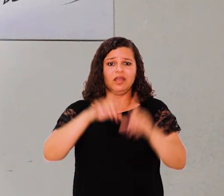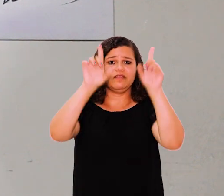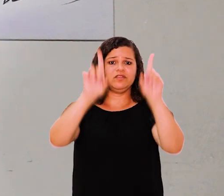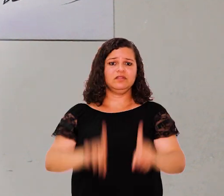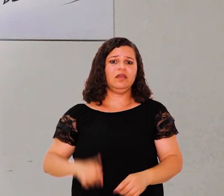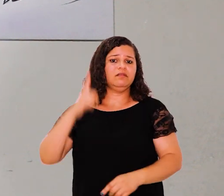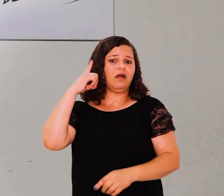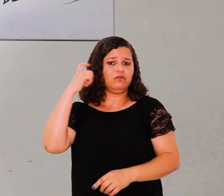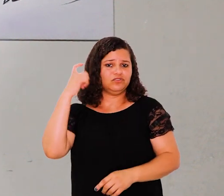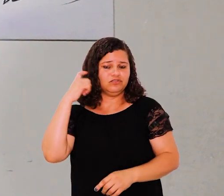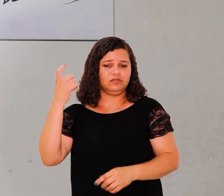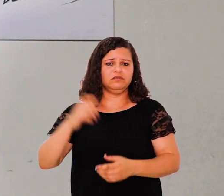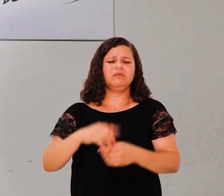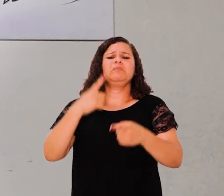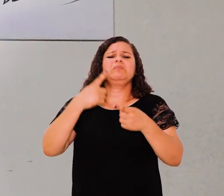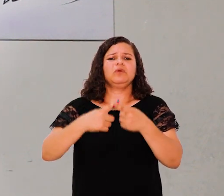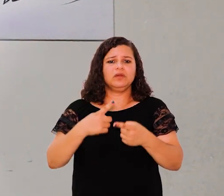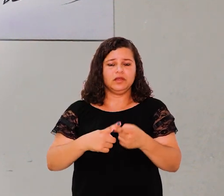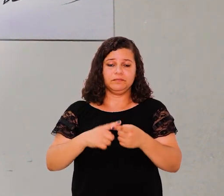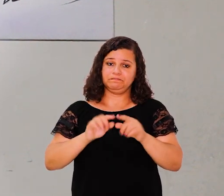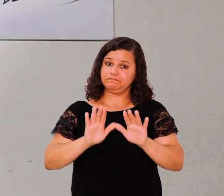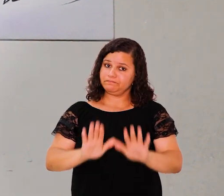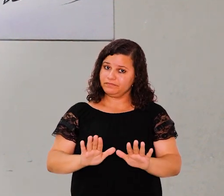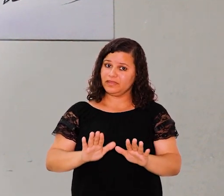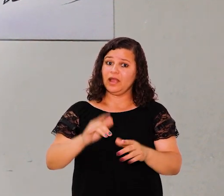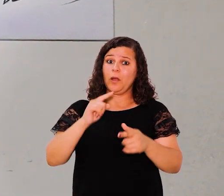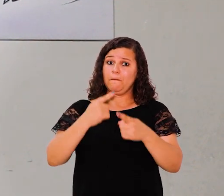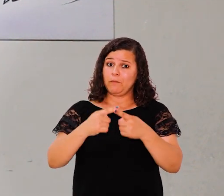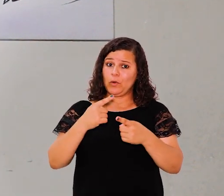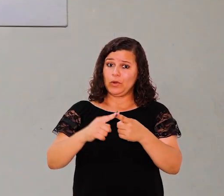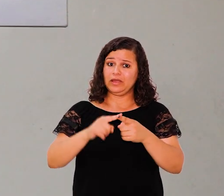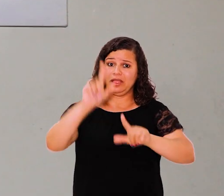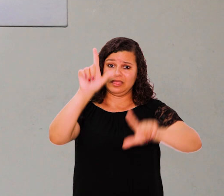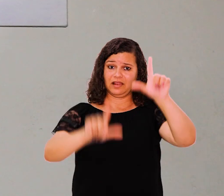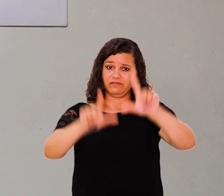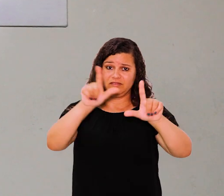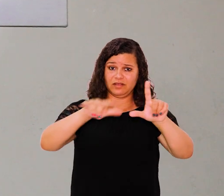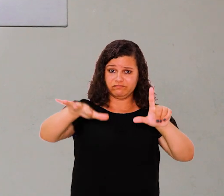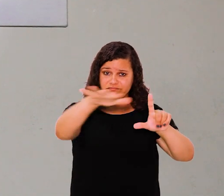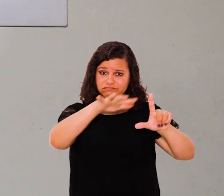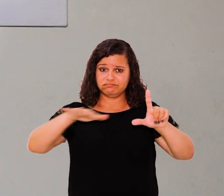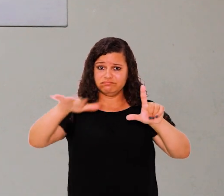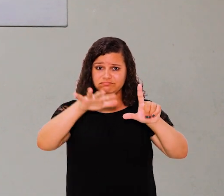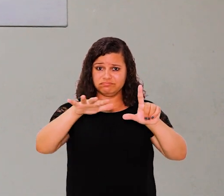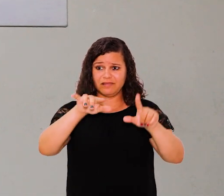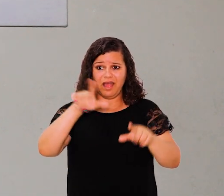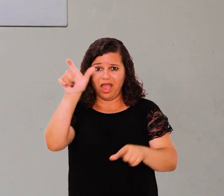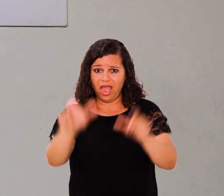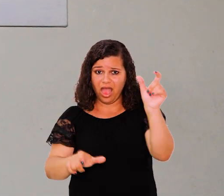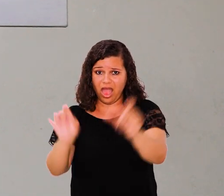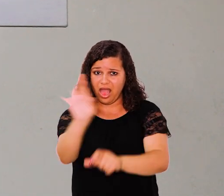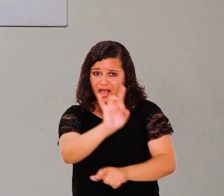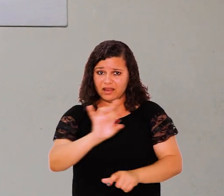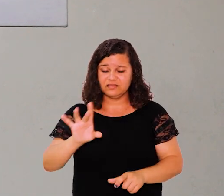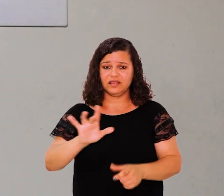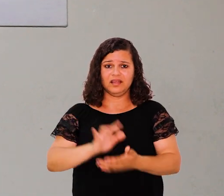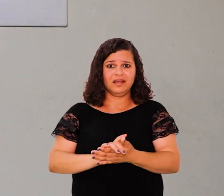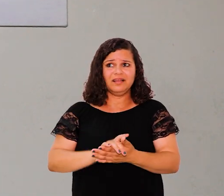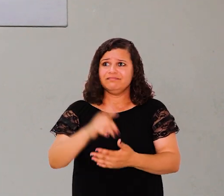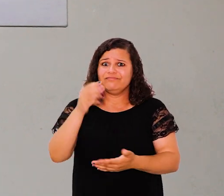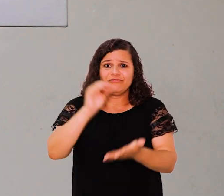têm deficiência auditiva. Por quê? As redes abertas de televisão, elas não